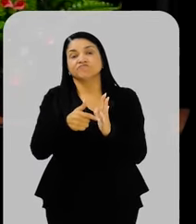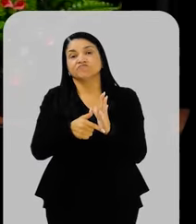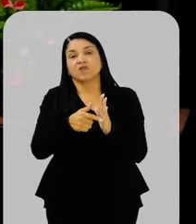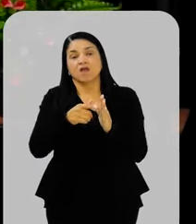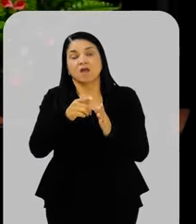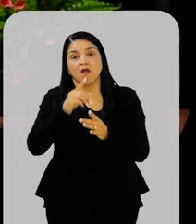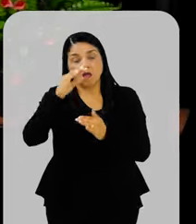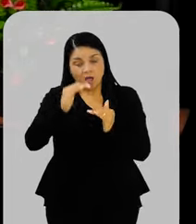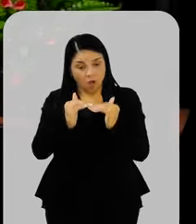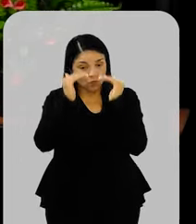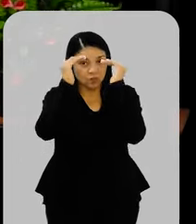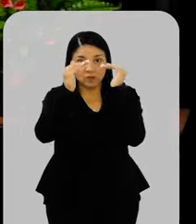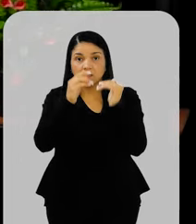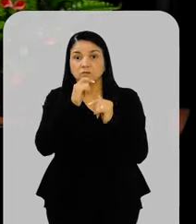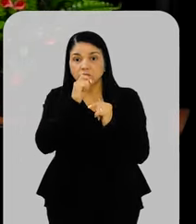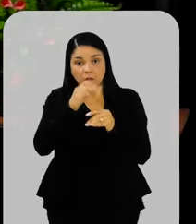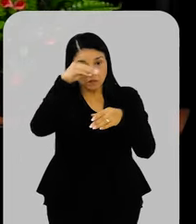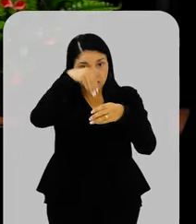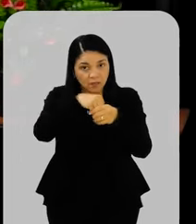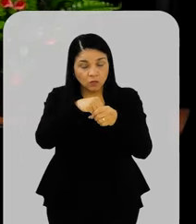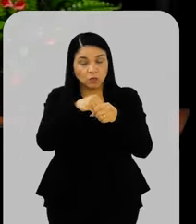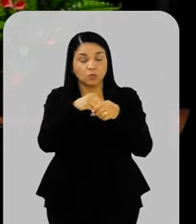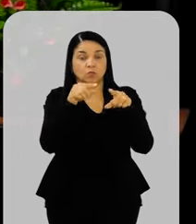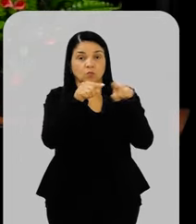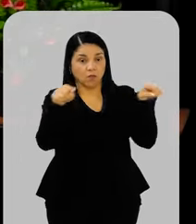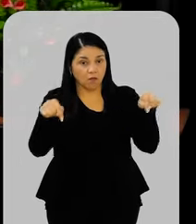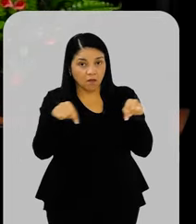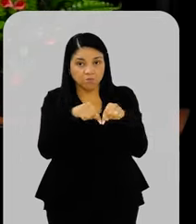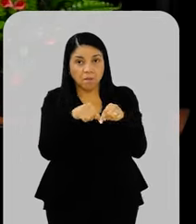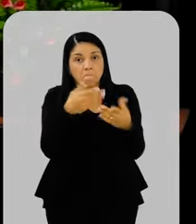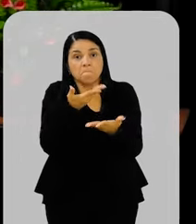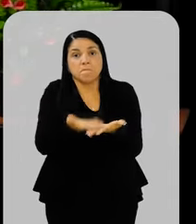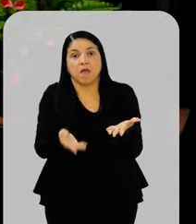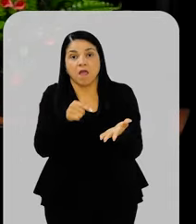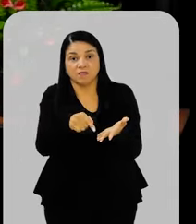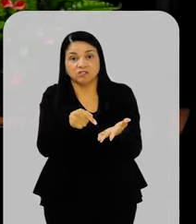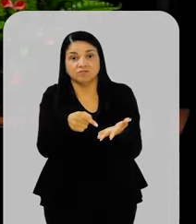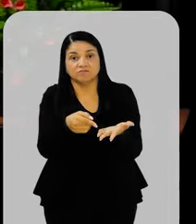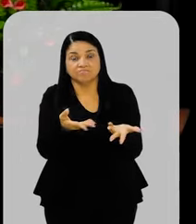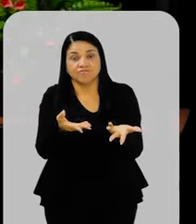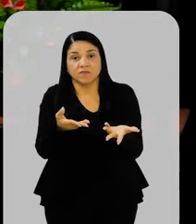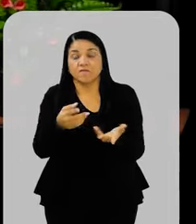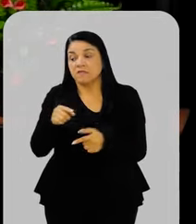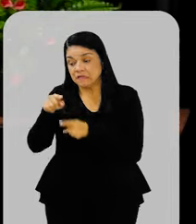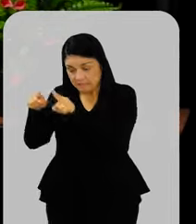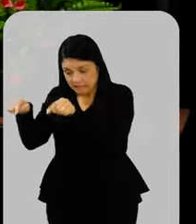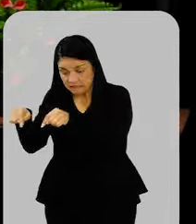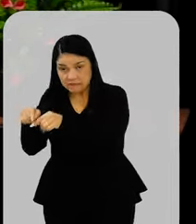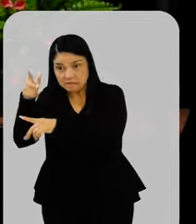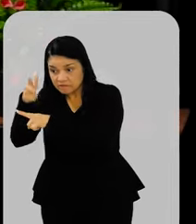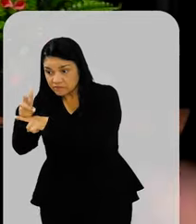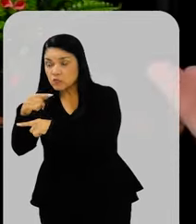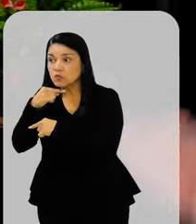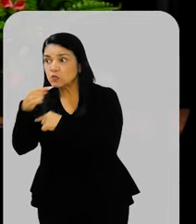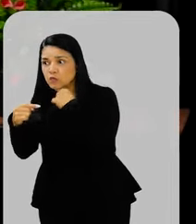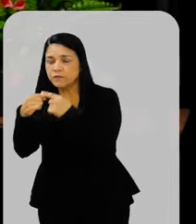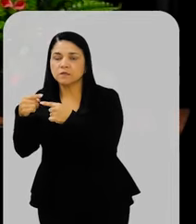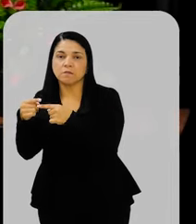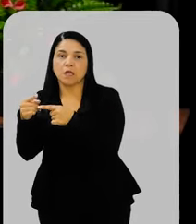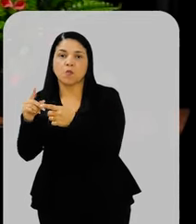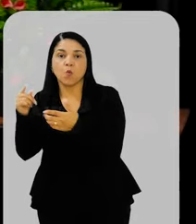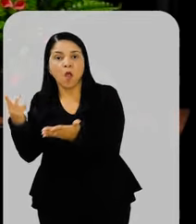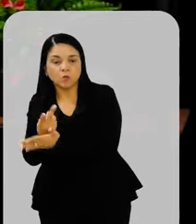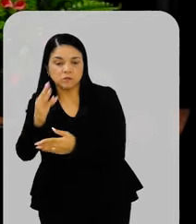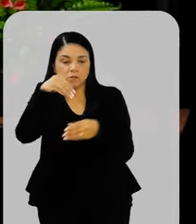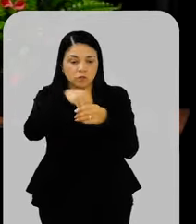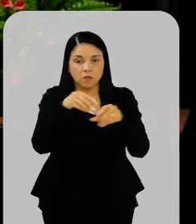do árbitro dentro do campo, que deveria ser a autoridade maior, para jogar a responsabilidade para a cabine de vídeo, que muitas vezes ficam na dúvida também do que aconteceu dentro